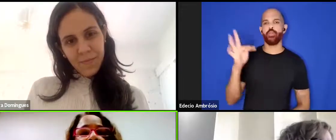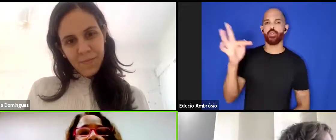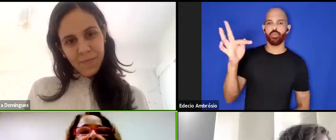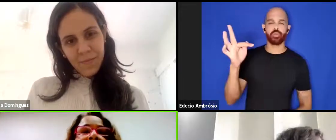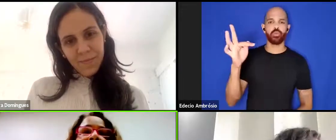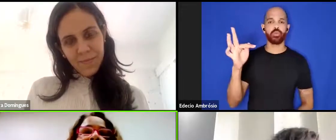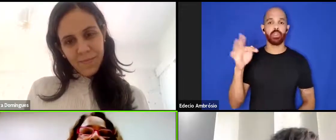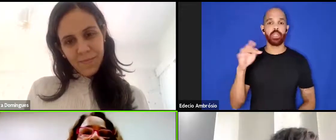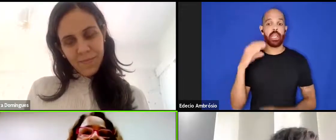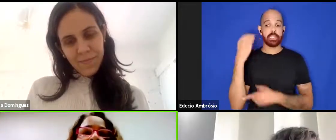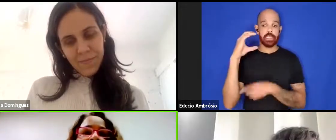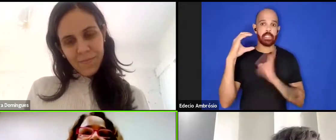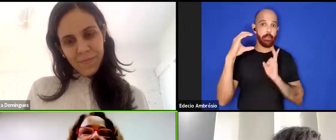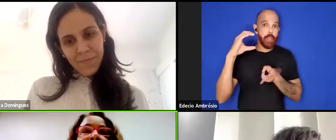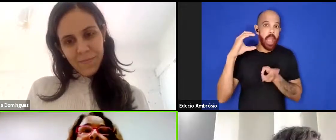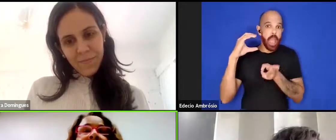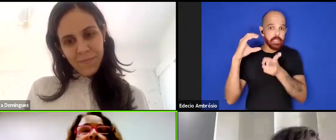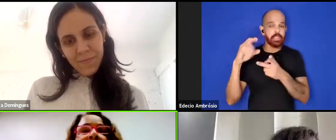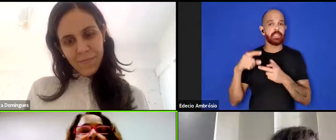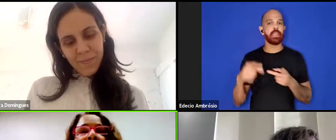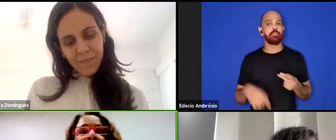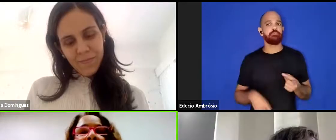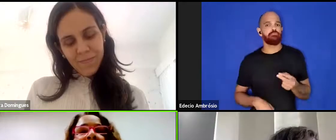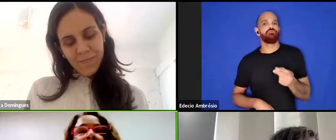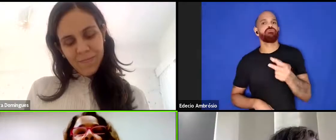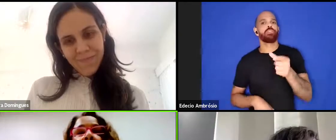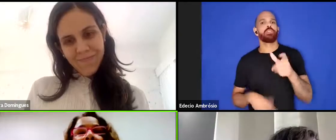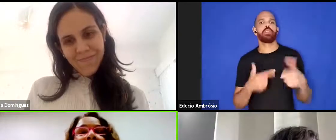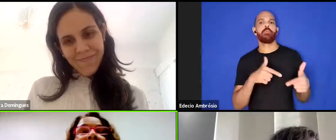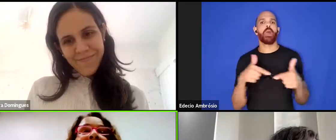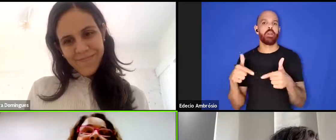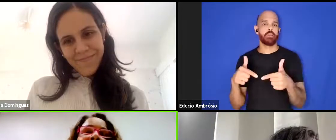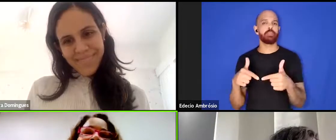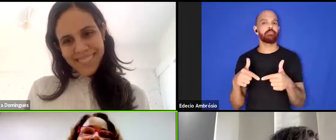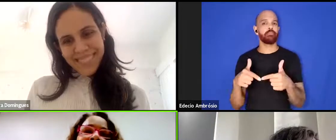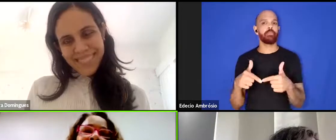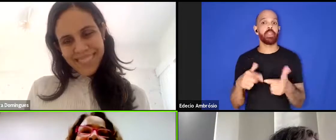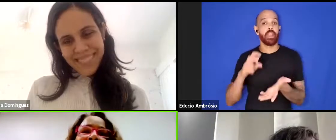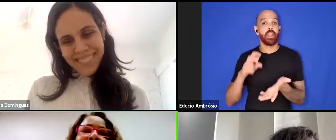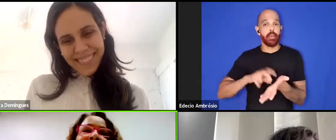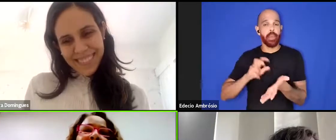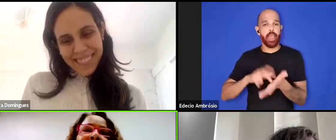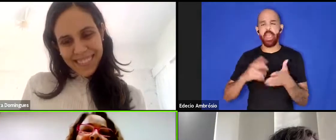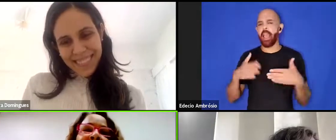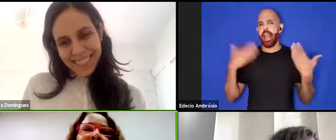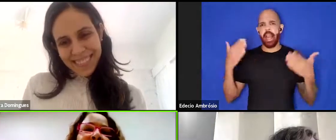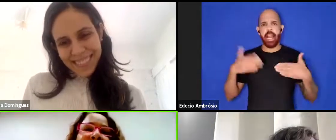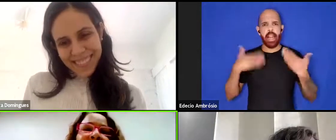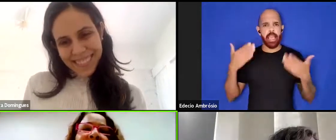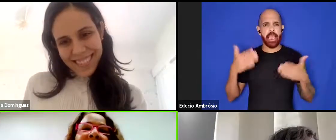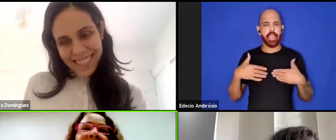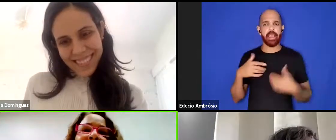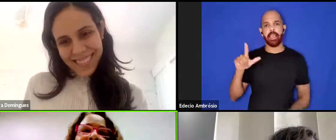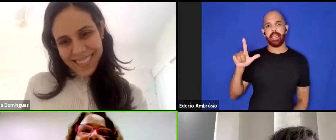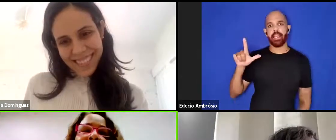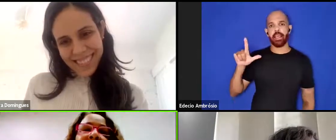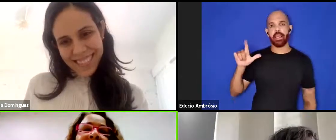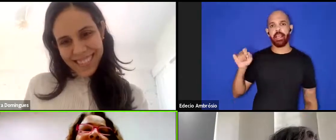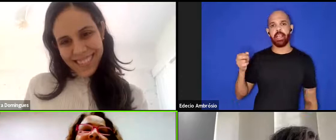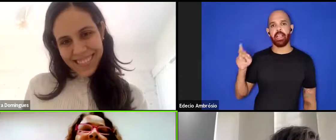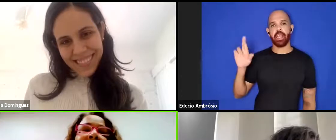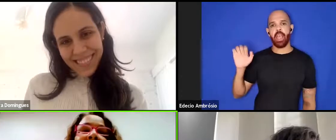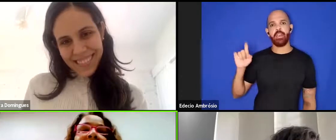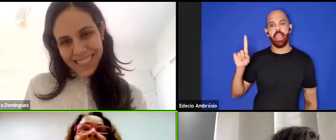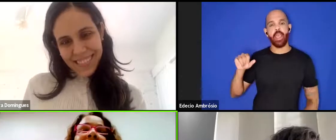se mantenha, de que esse trabalho se mantenha. Eu acho que essa manhã é uma manhã de grande alegria. A Laura é um processo de